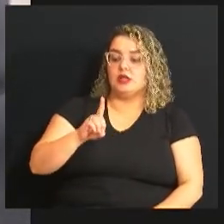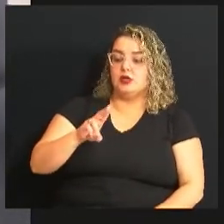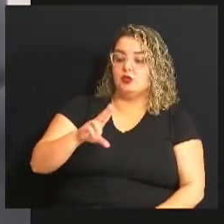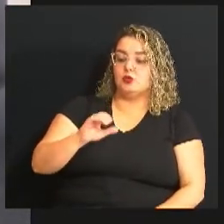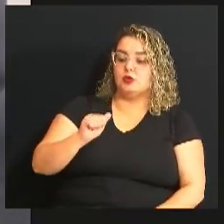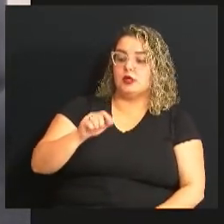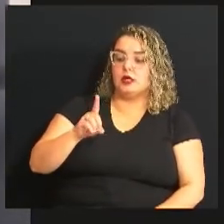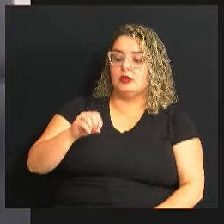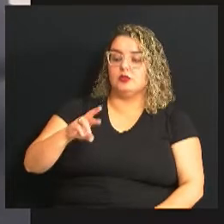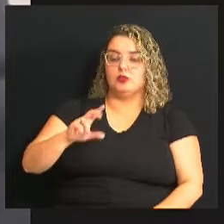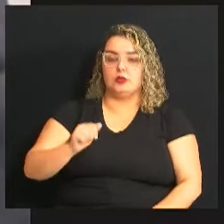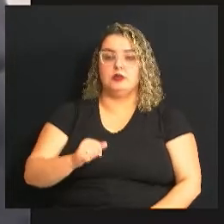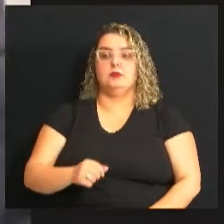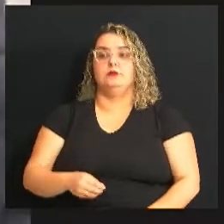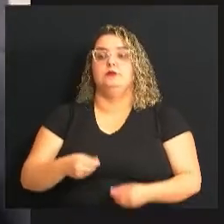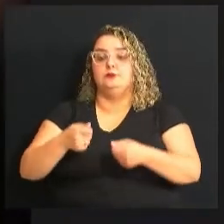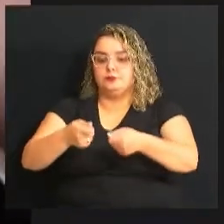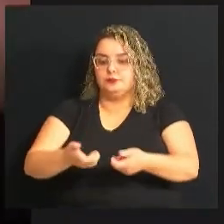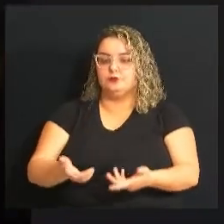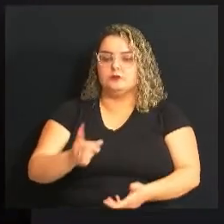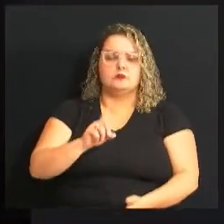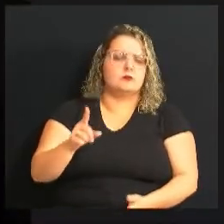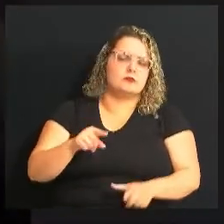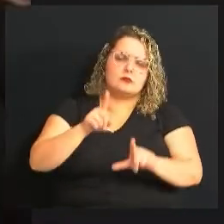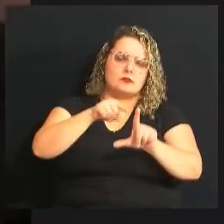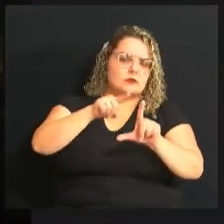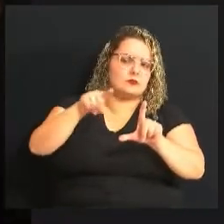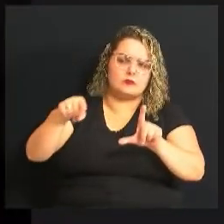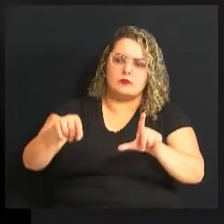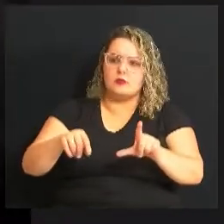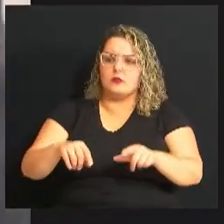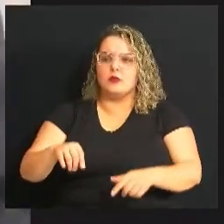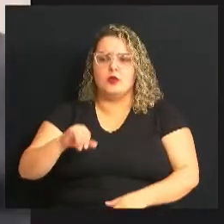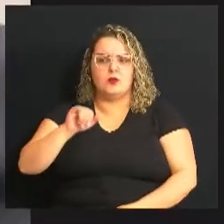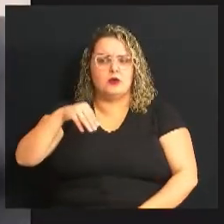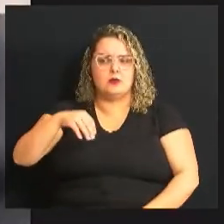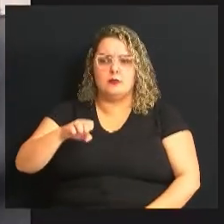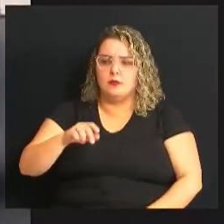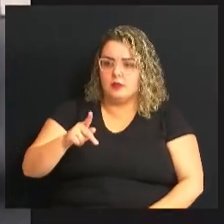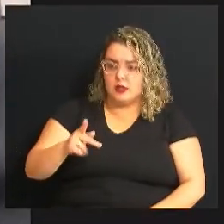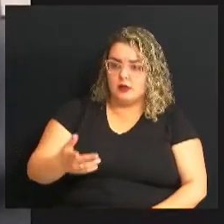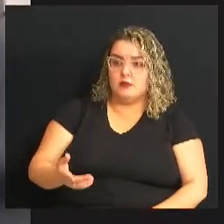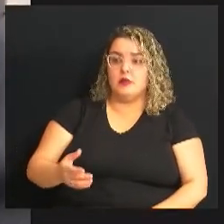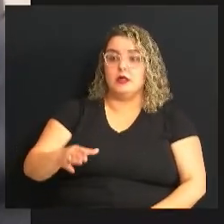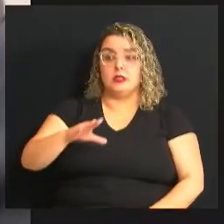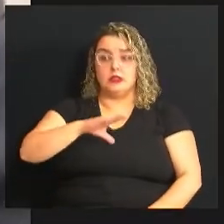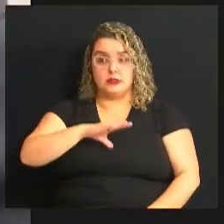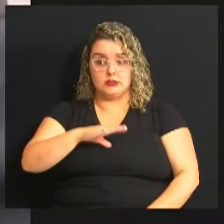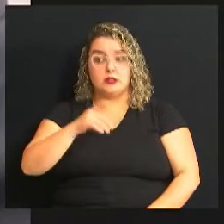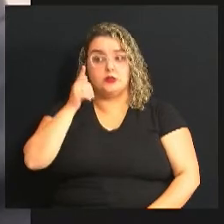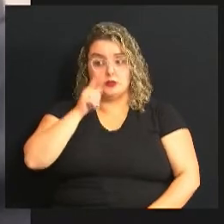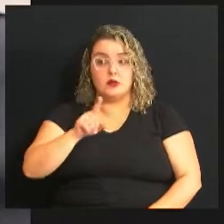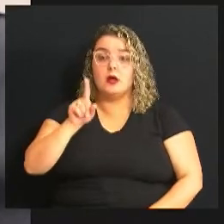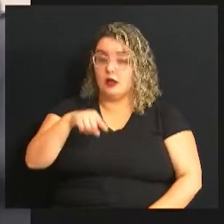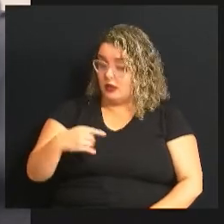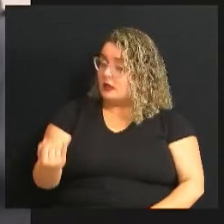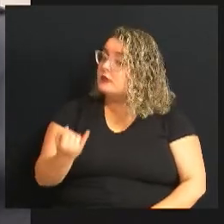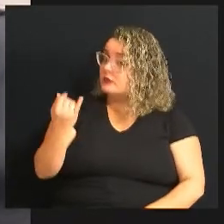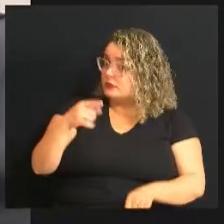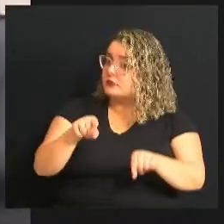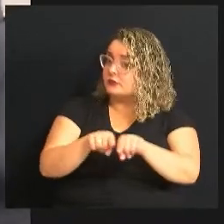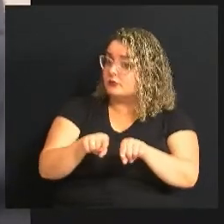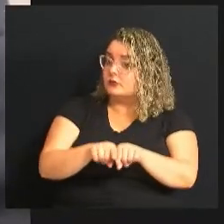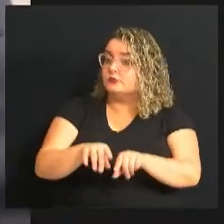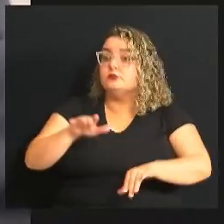cidade educadora, não pelos indicadores do INEP e assim por diante que a cidade conseguiu. Isso também é importante, mas